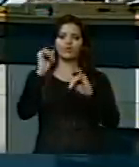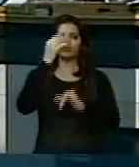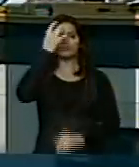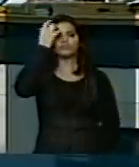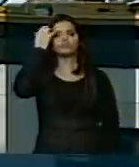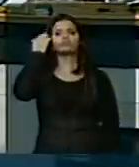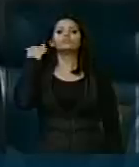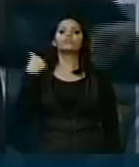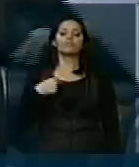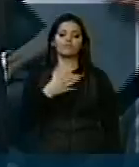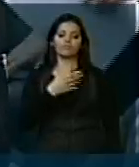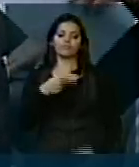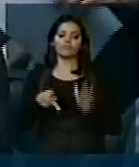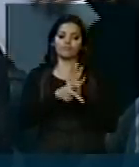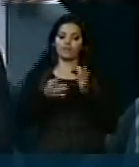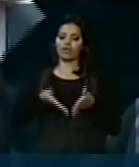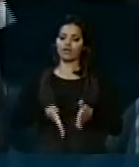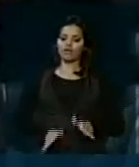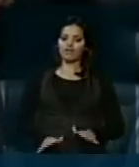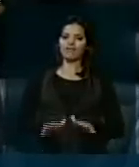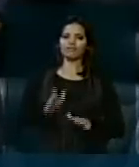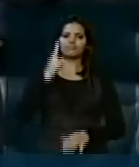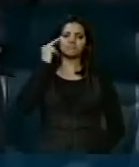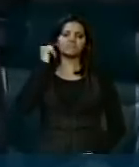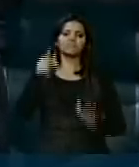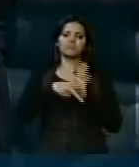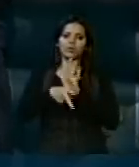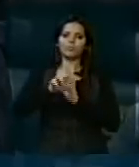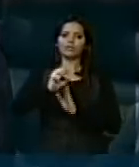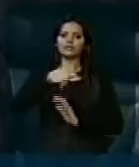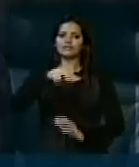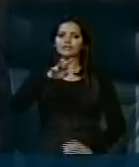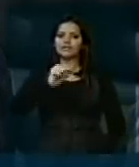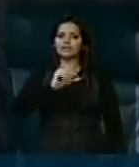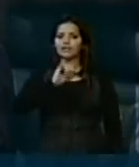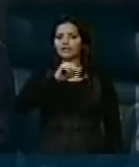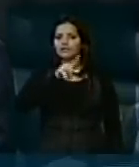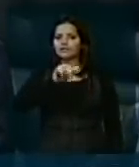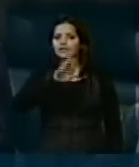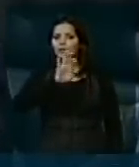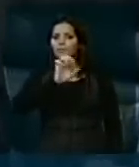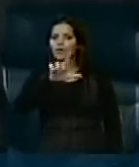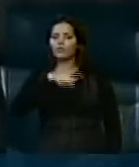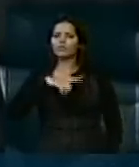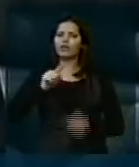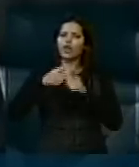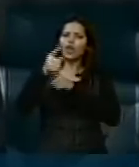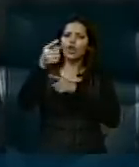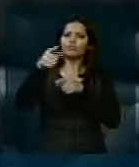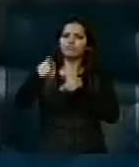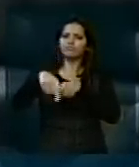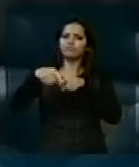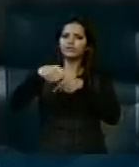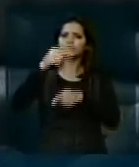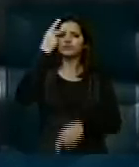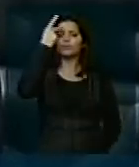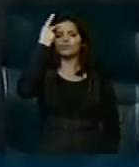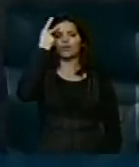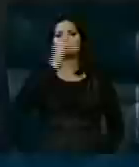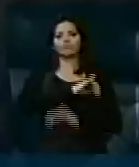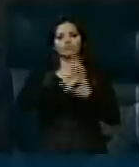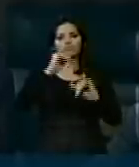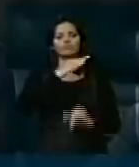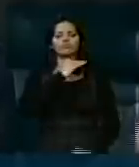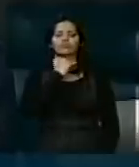natural da cidade de Santa Isabel, localizada no interior de São Paulo, o falecimento